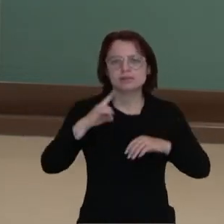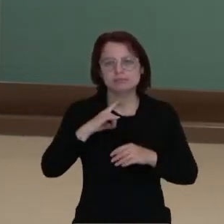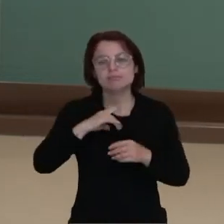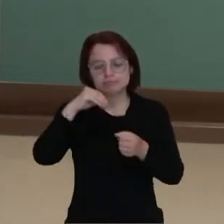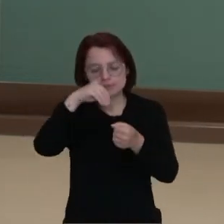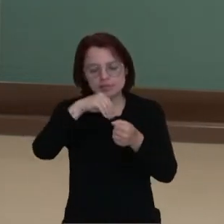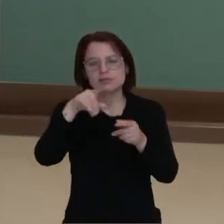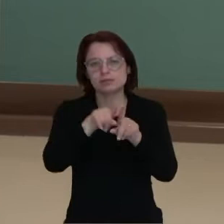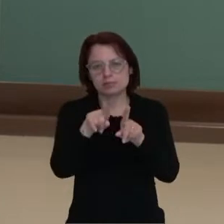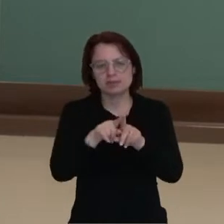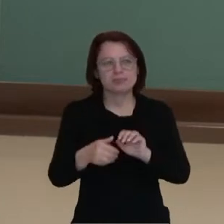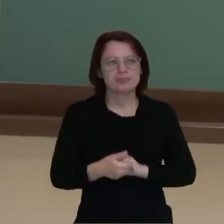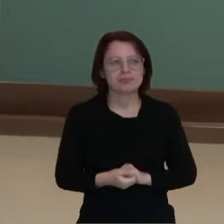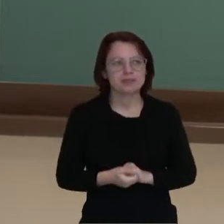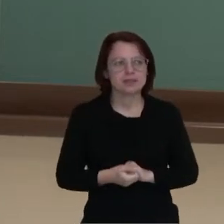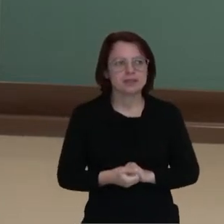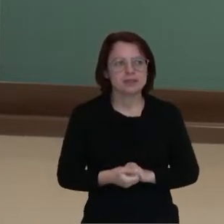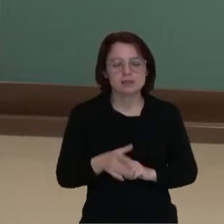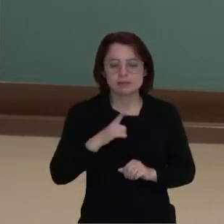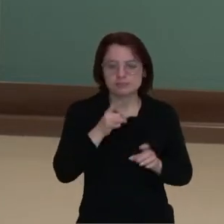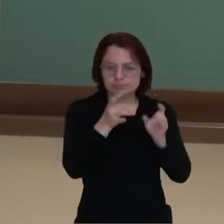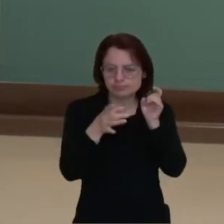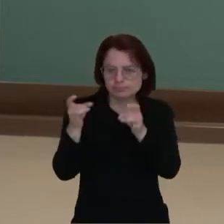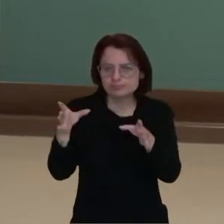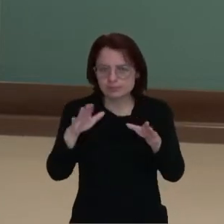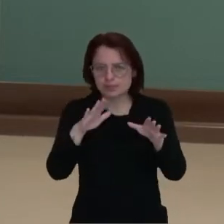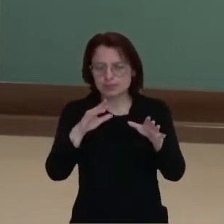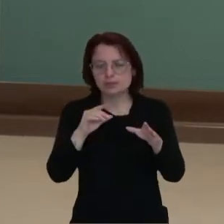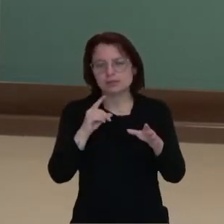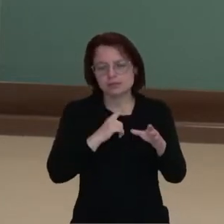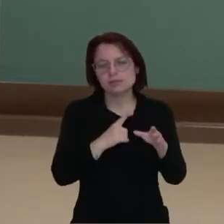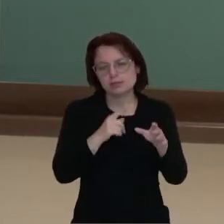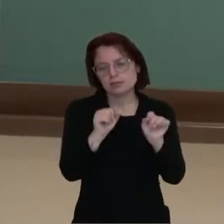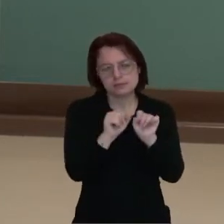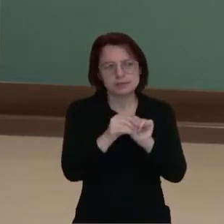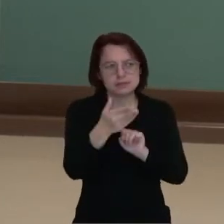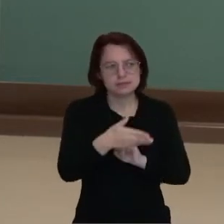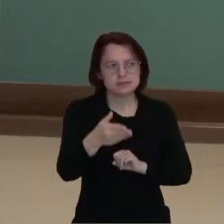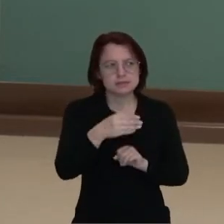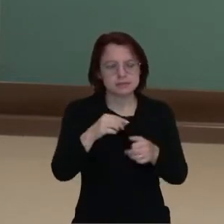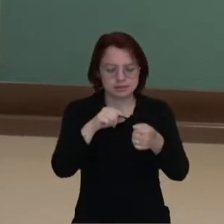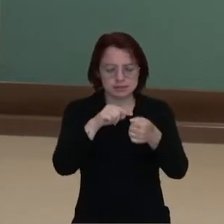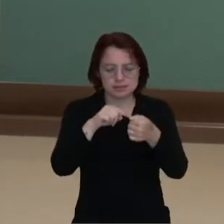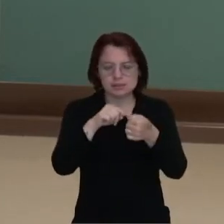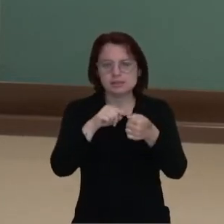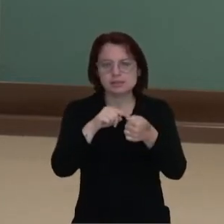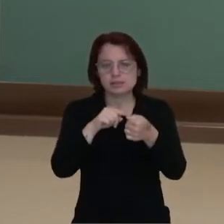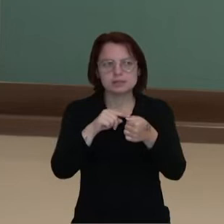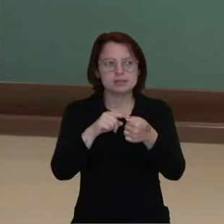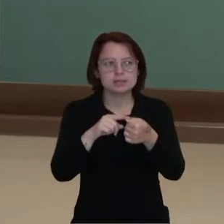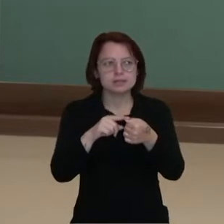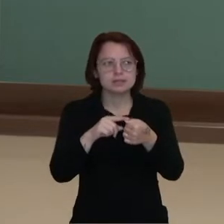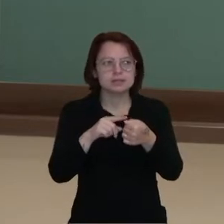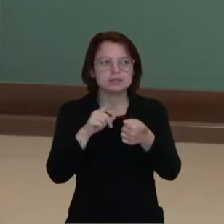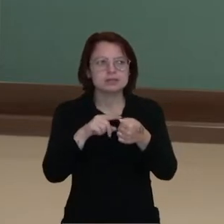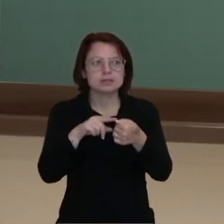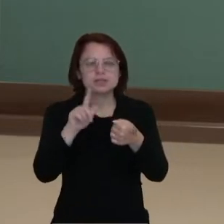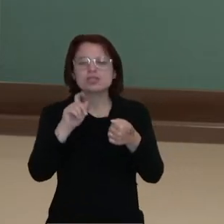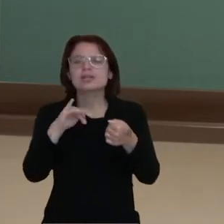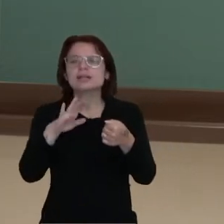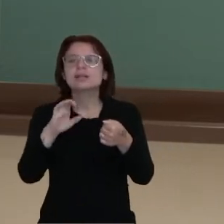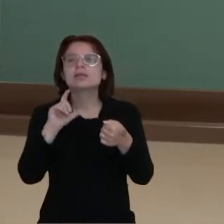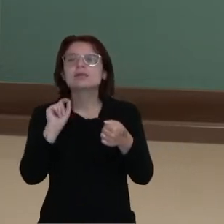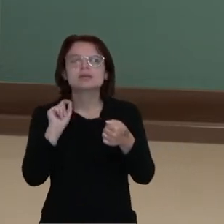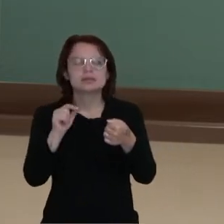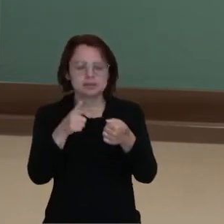Então, em determinadas partes eles vão funcionar. Lá no dedão do pé que faz a unha, vai formar o que gene? Qual é o